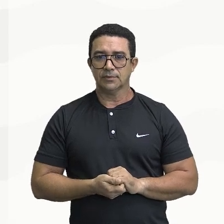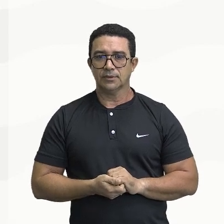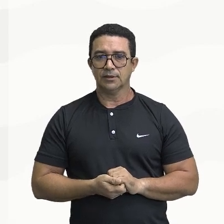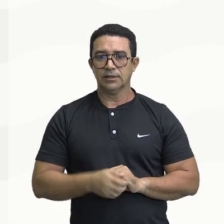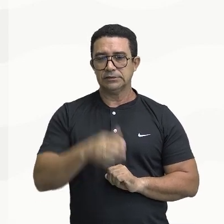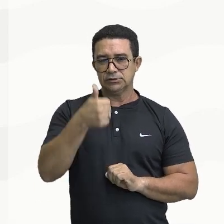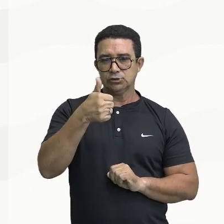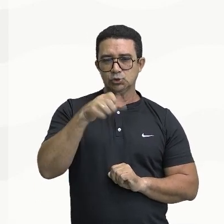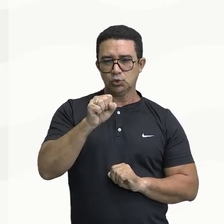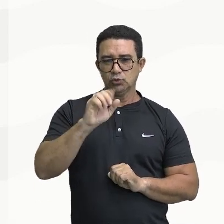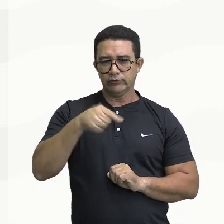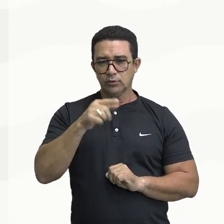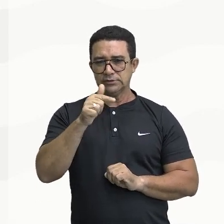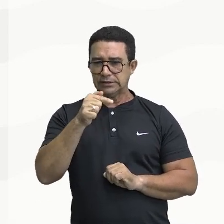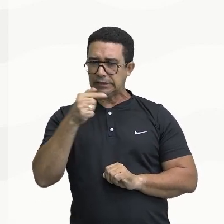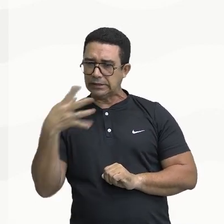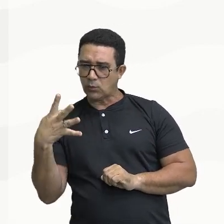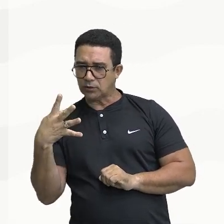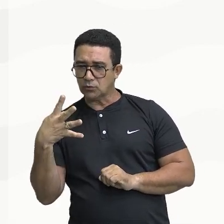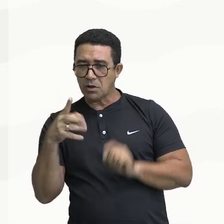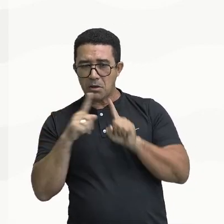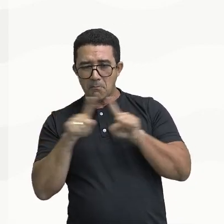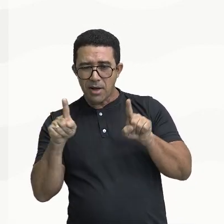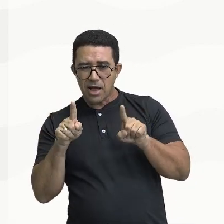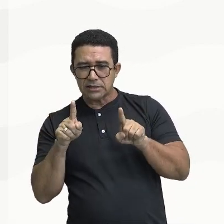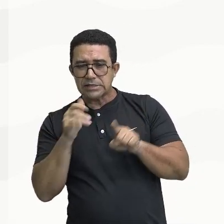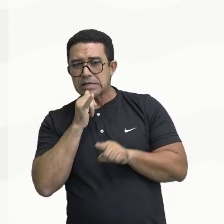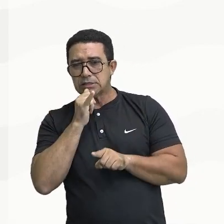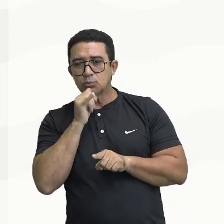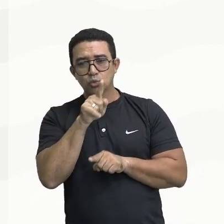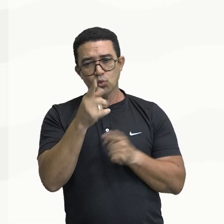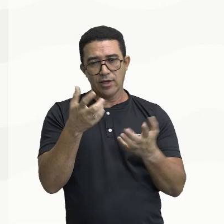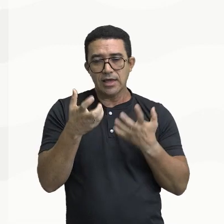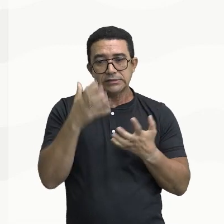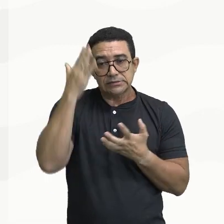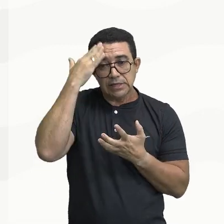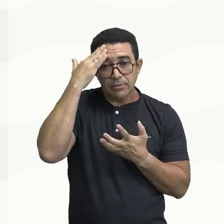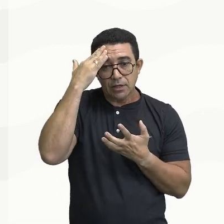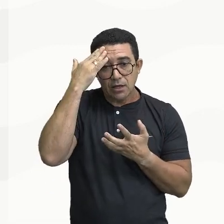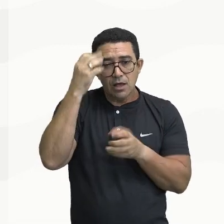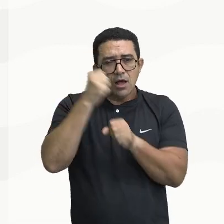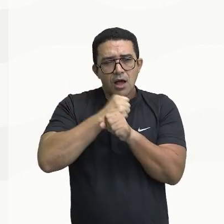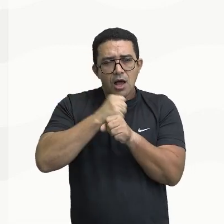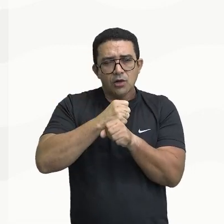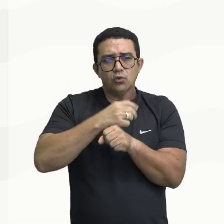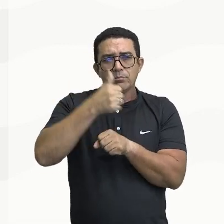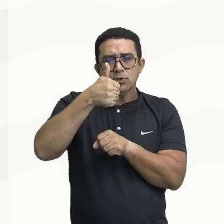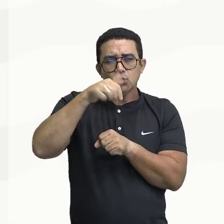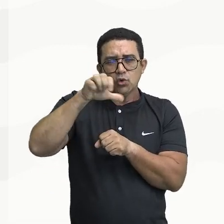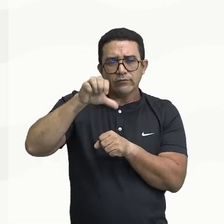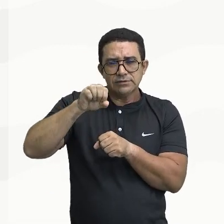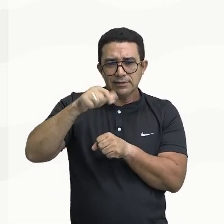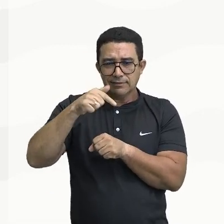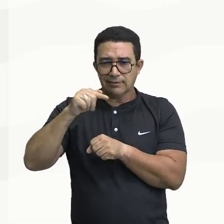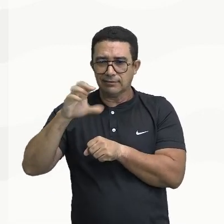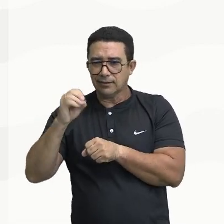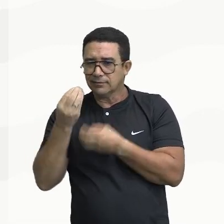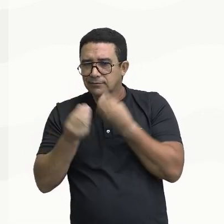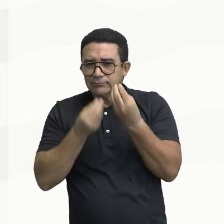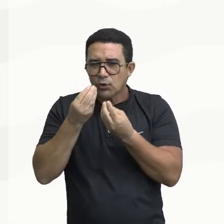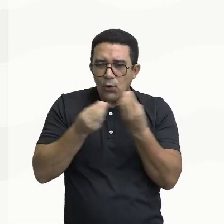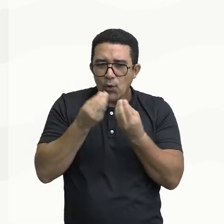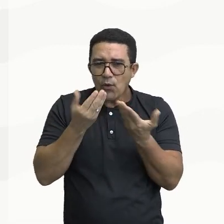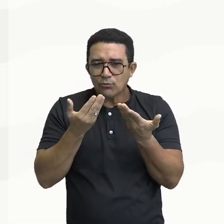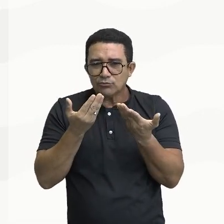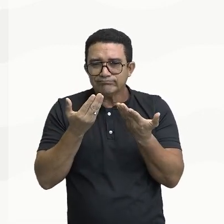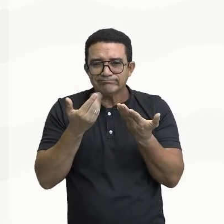18,74. Mas aí, se você quer saber, referente ao ano de 1970, como é que a gente faz se